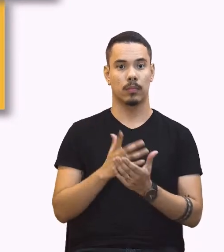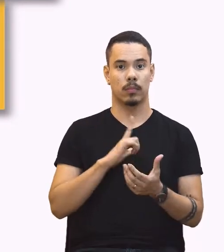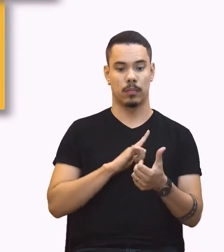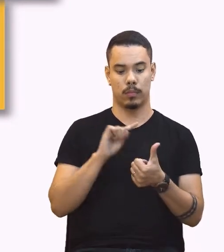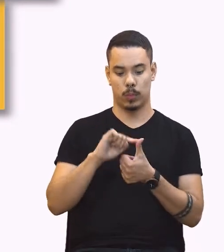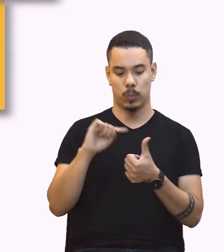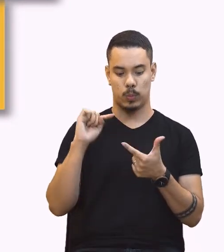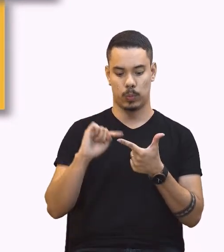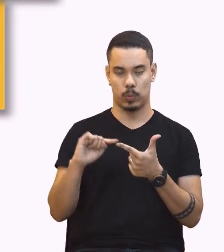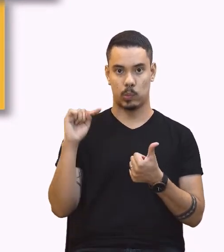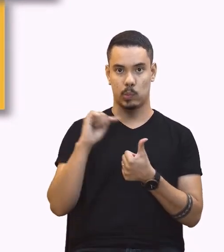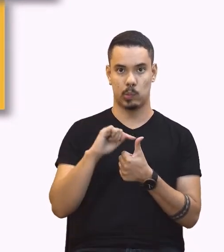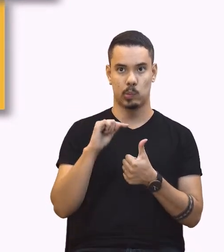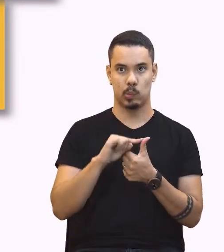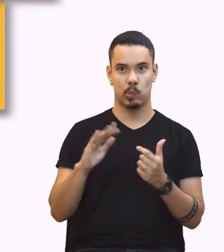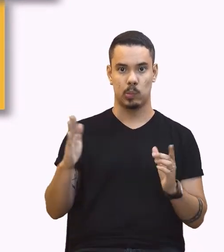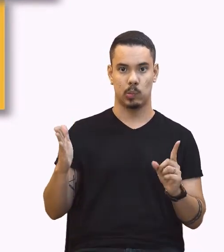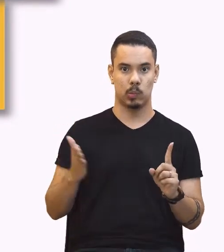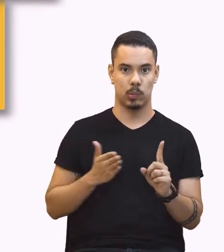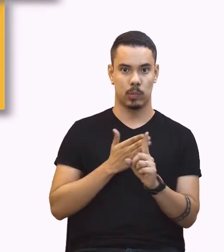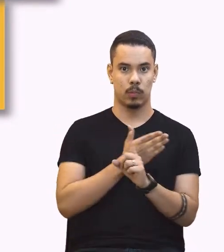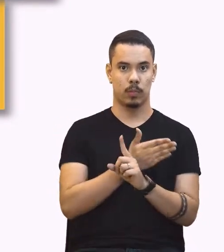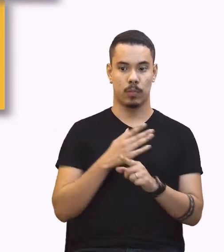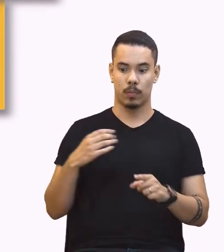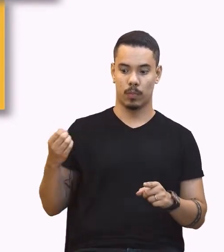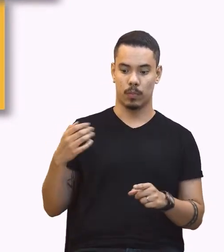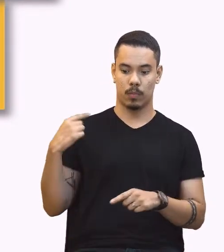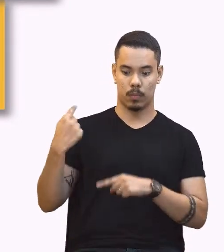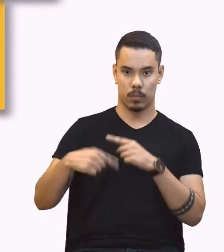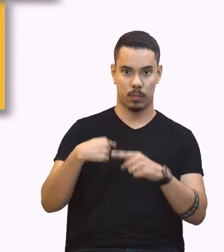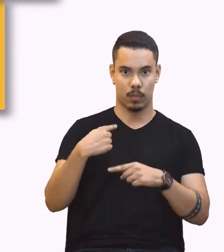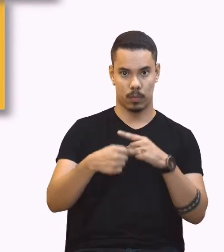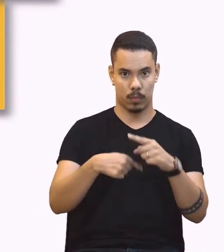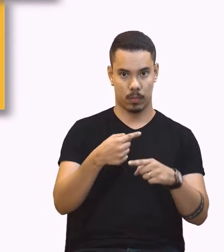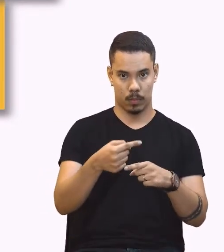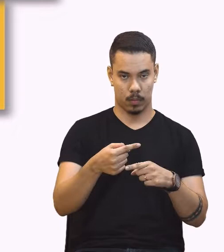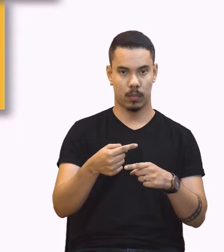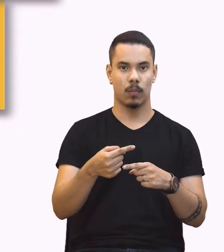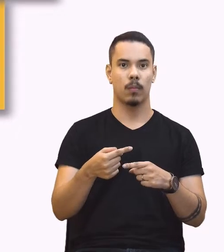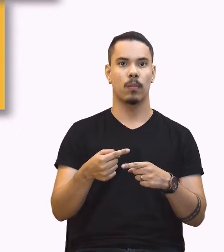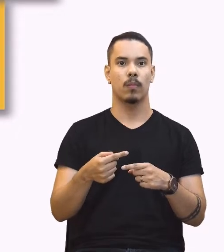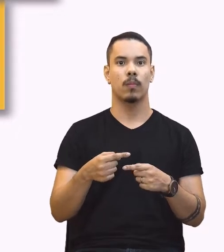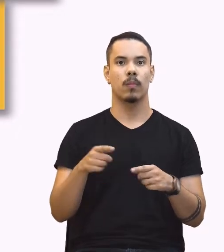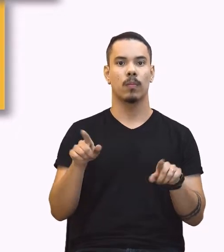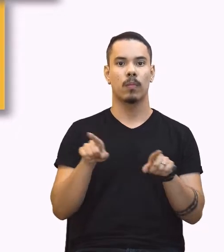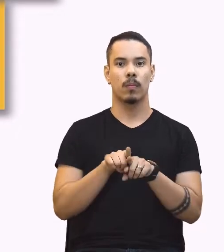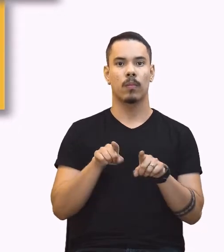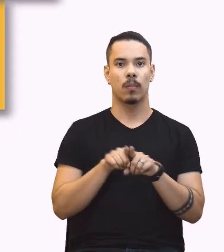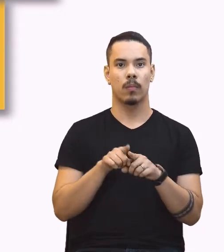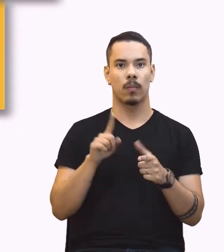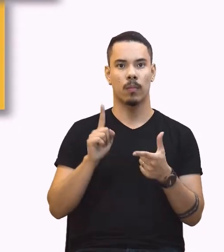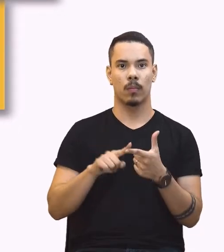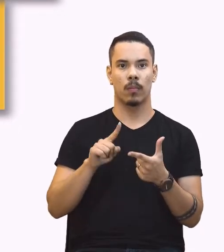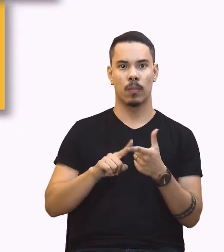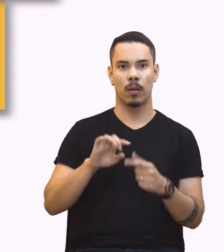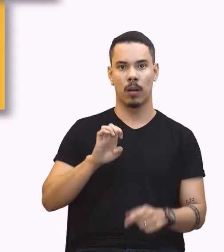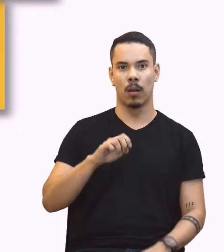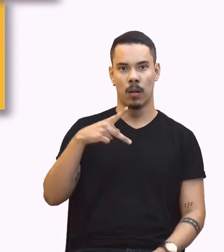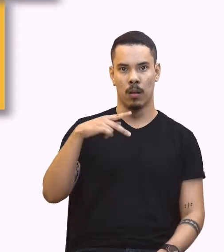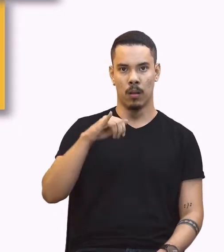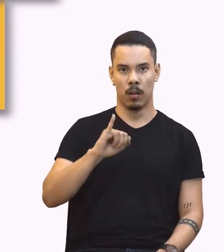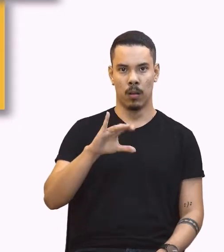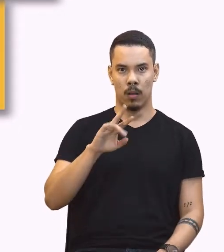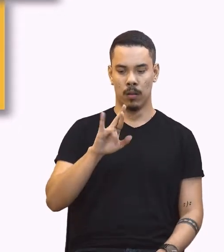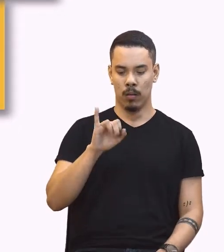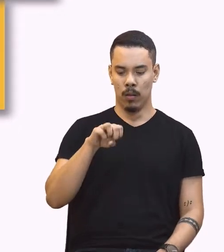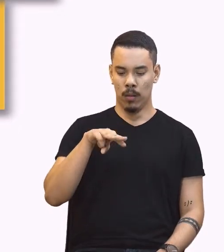a passagem da era clássica para a era helenística e o epicurismo, felicidade e prazer da